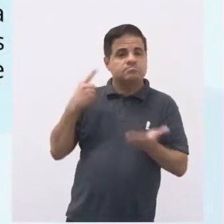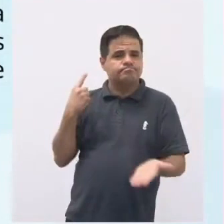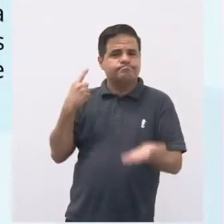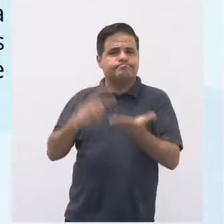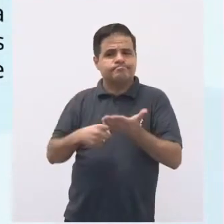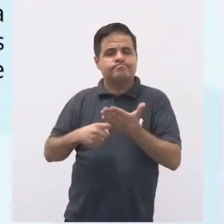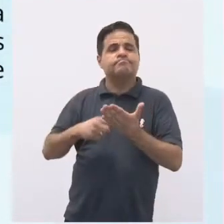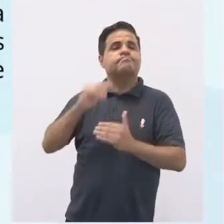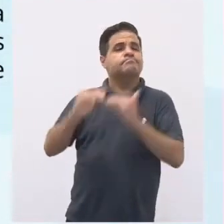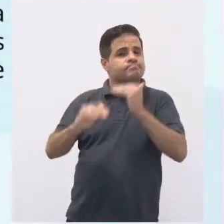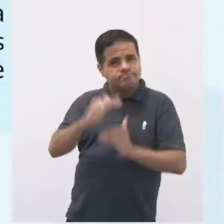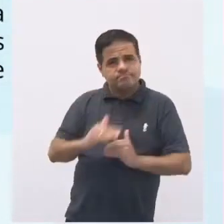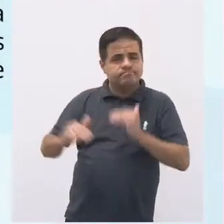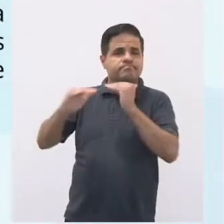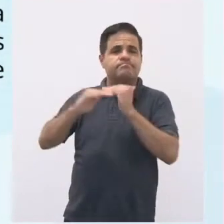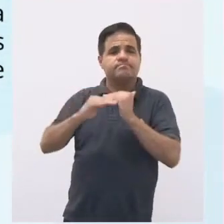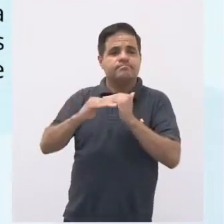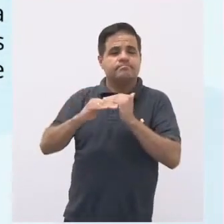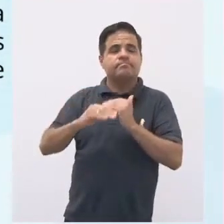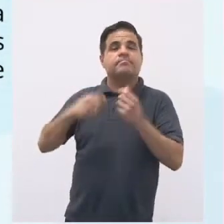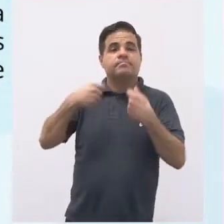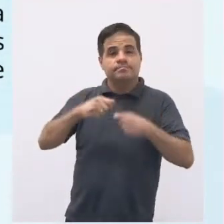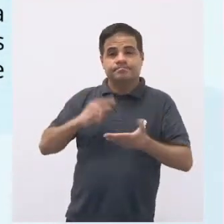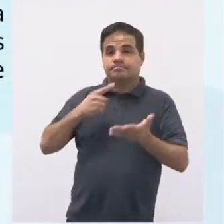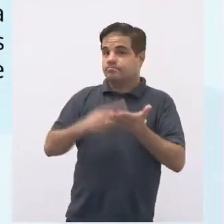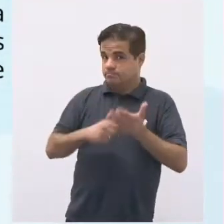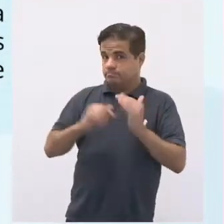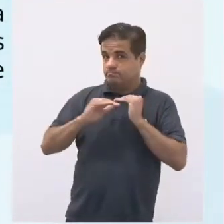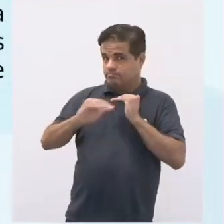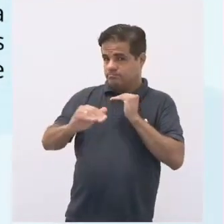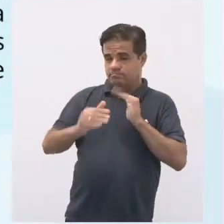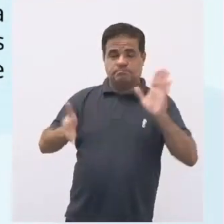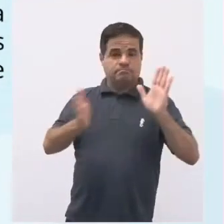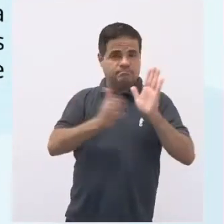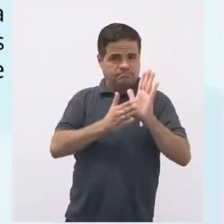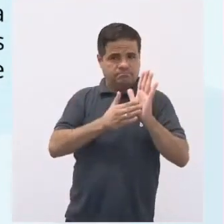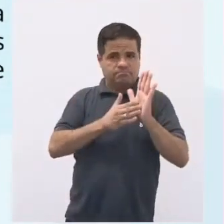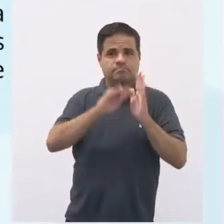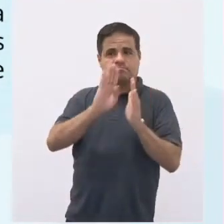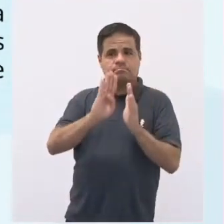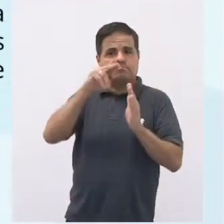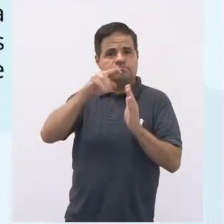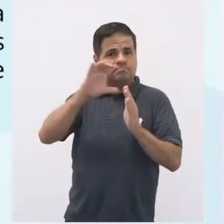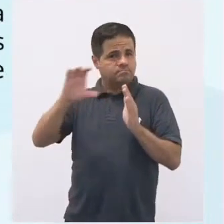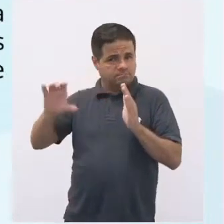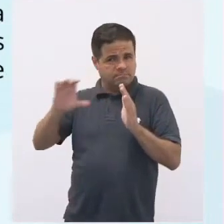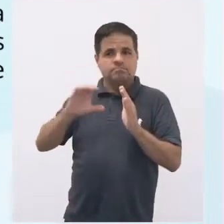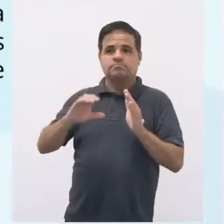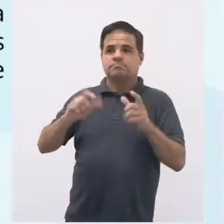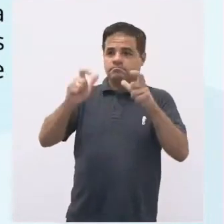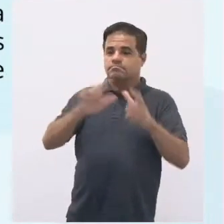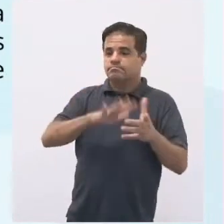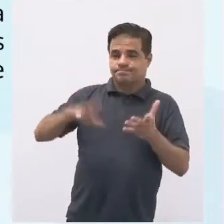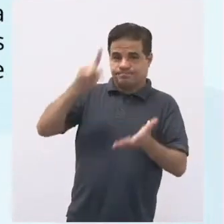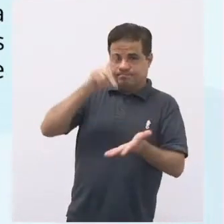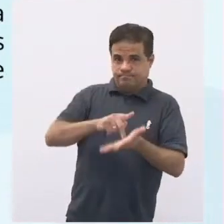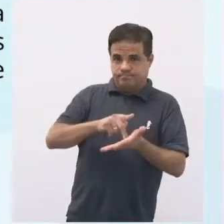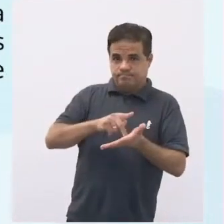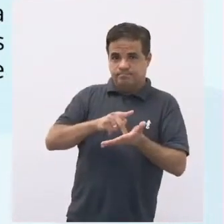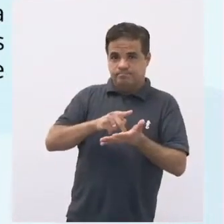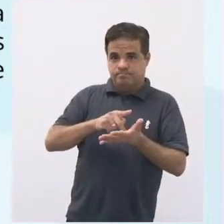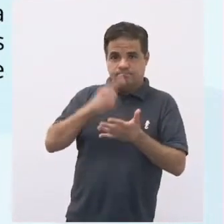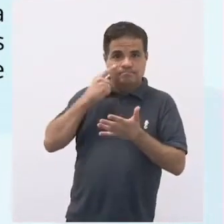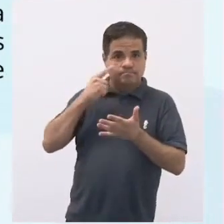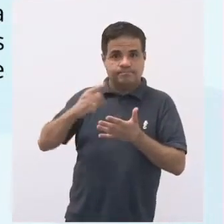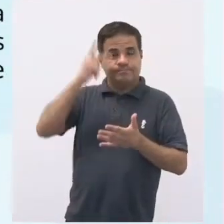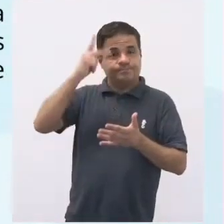equidade. Então os currículos eles devem estar adequados às proposições da BNCC e à realidade local. considerando a